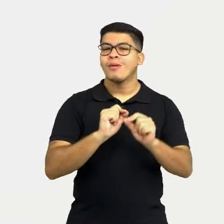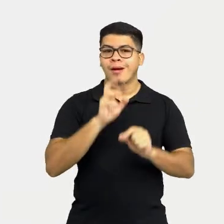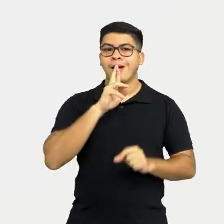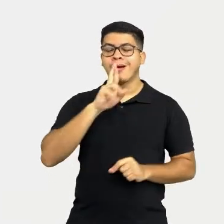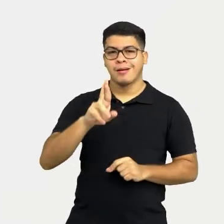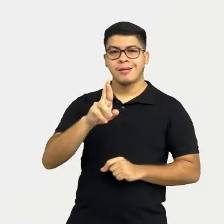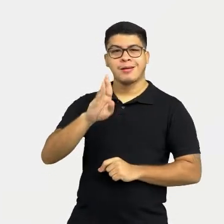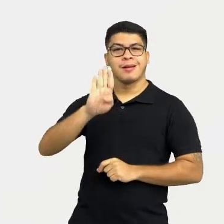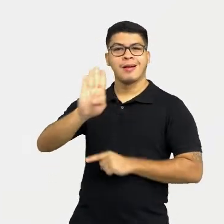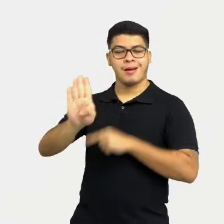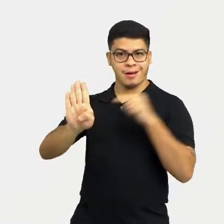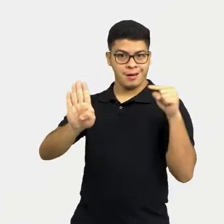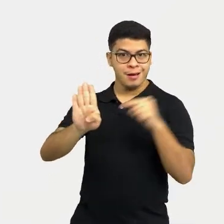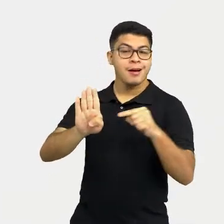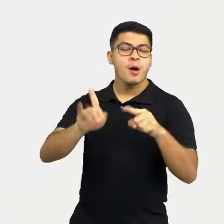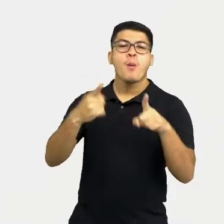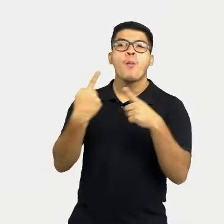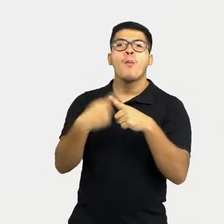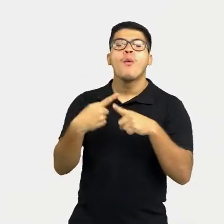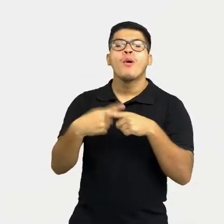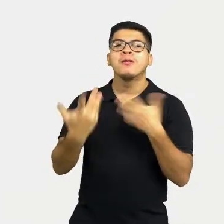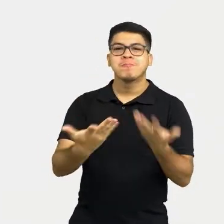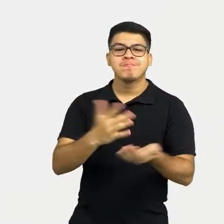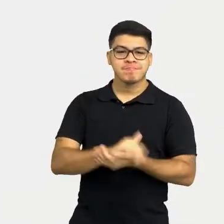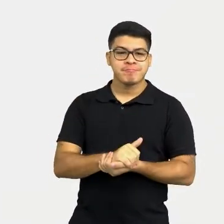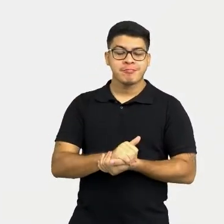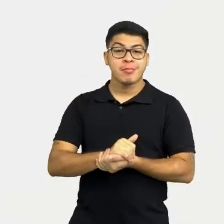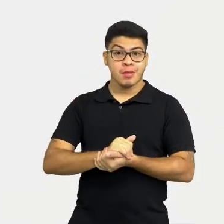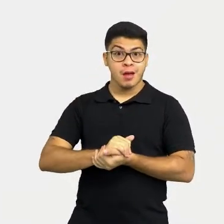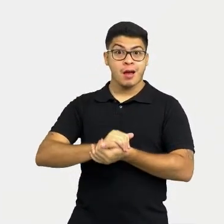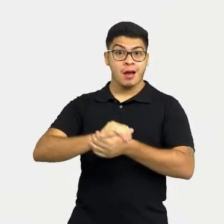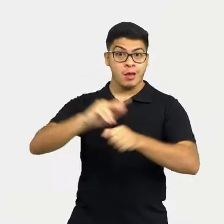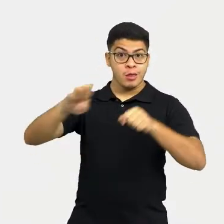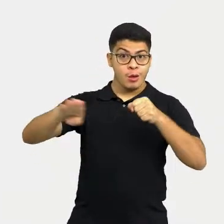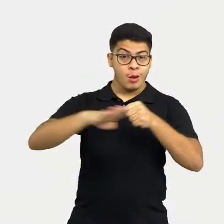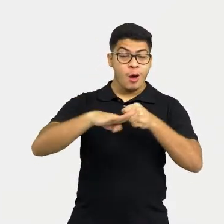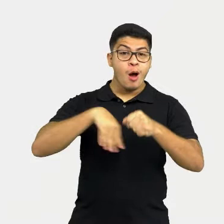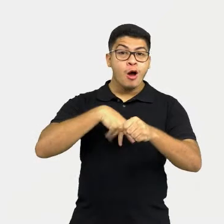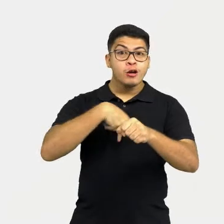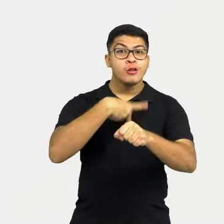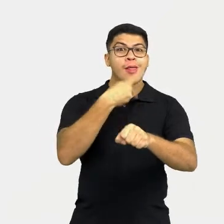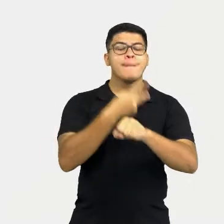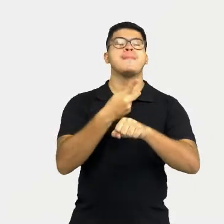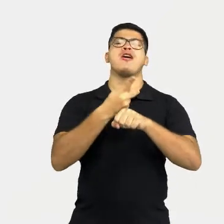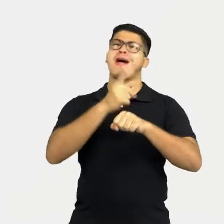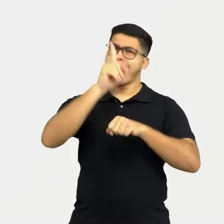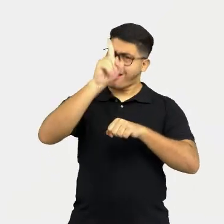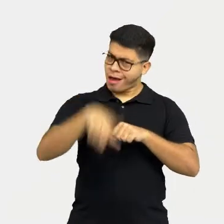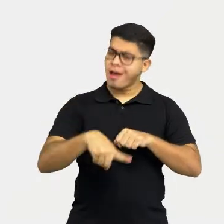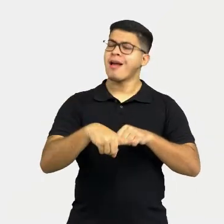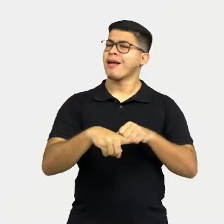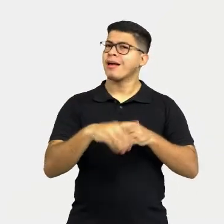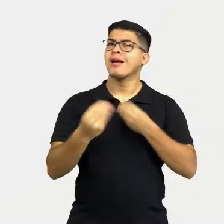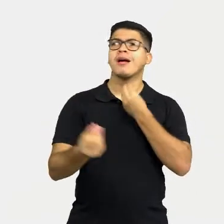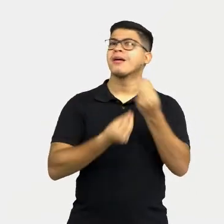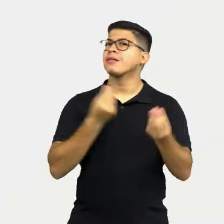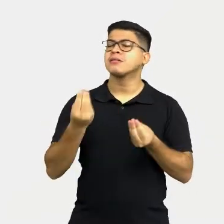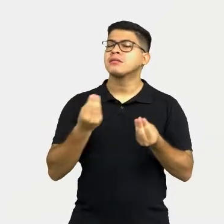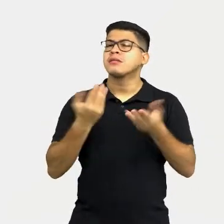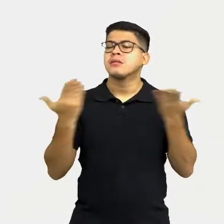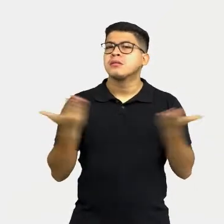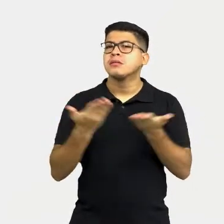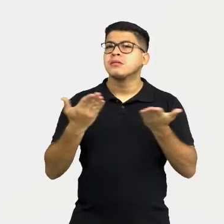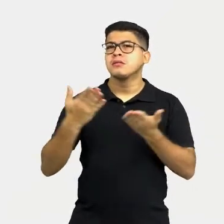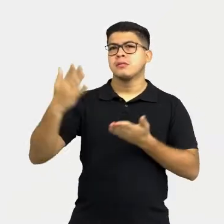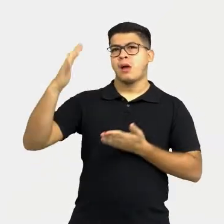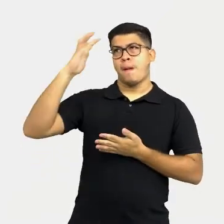quê? Porque a pós-modernidade ela vai surgir após essa crise da razão. Então nós saímos de um pensamento moderno para